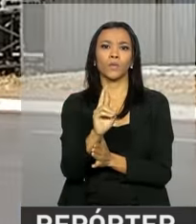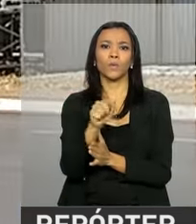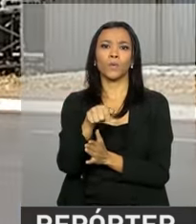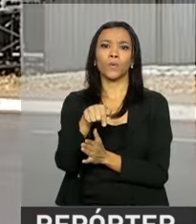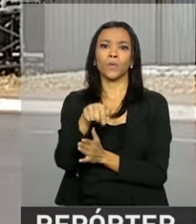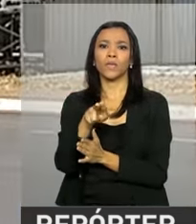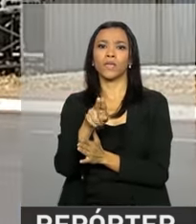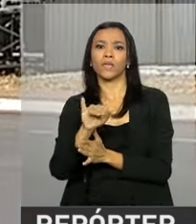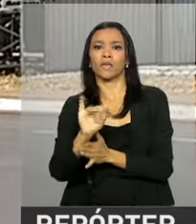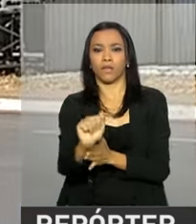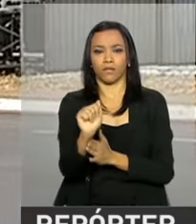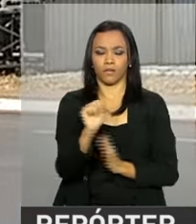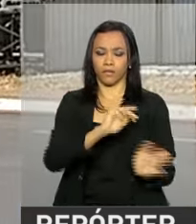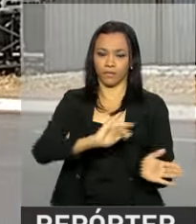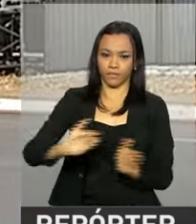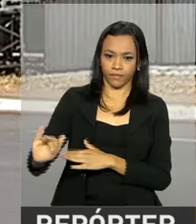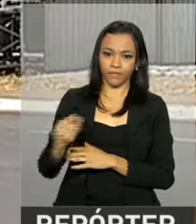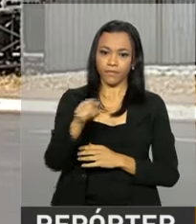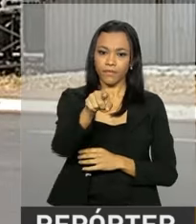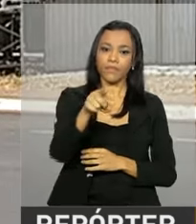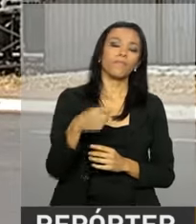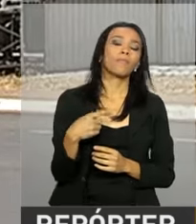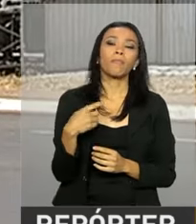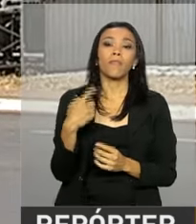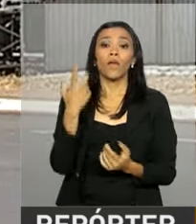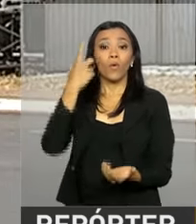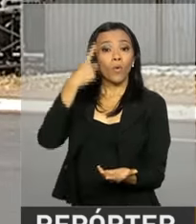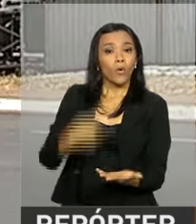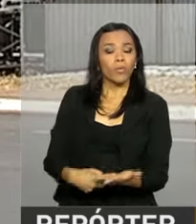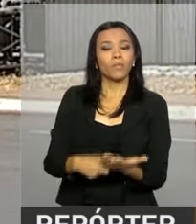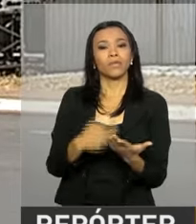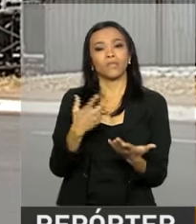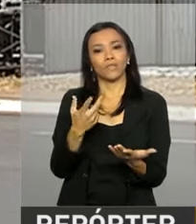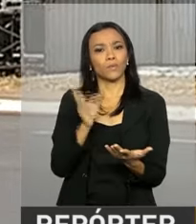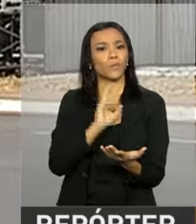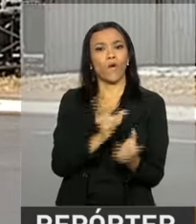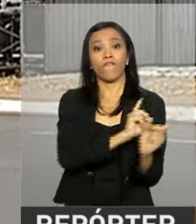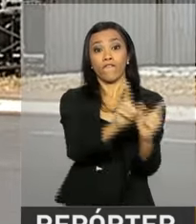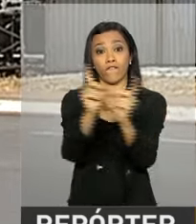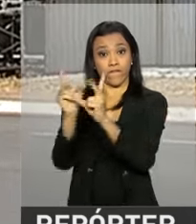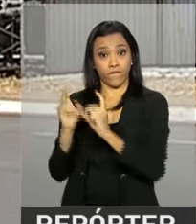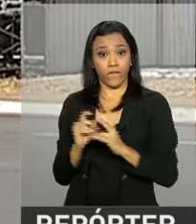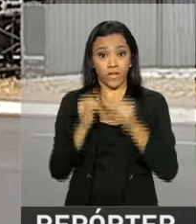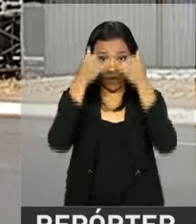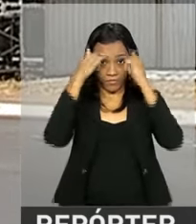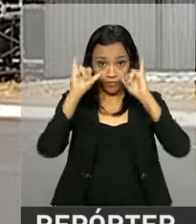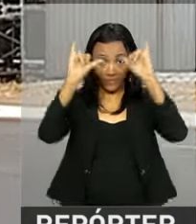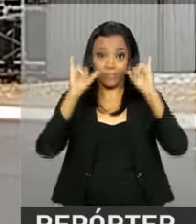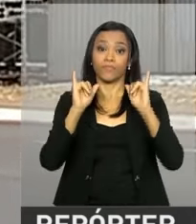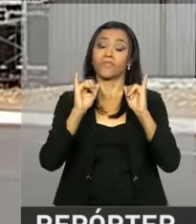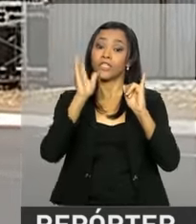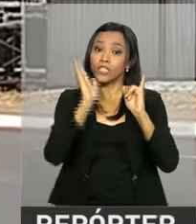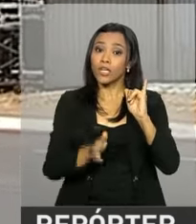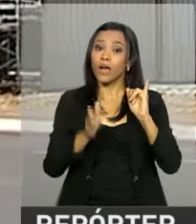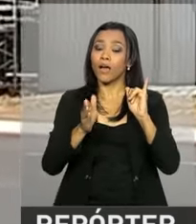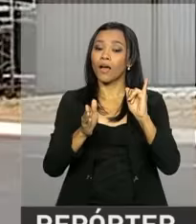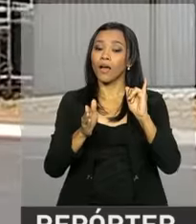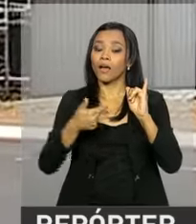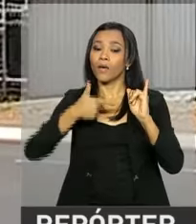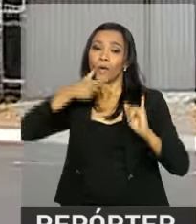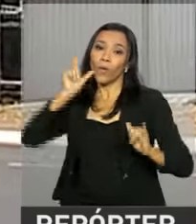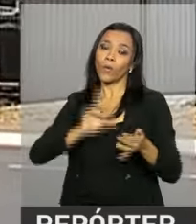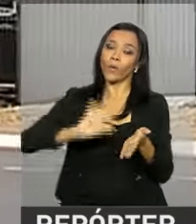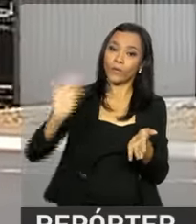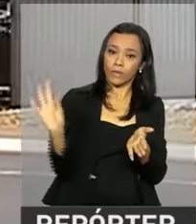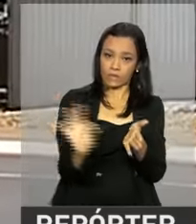exatamente um acordo sanitário que trata especificamente da de bovinos para o mercado turco foi assinada foi assinado ontem